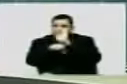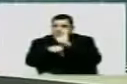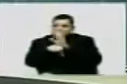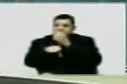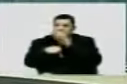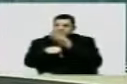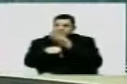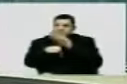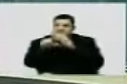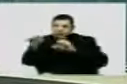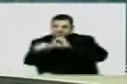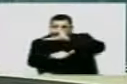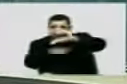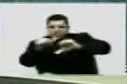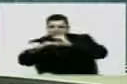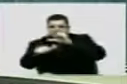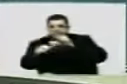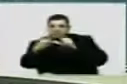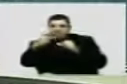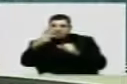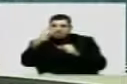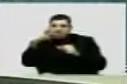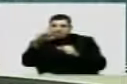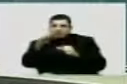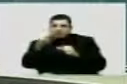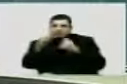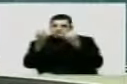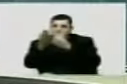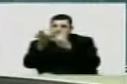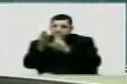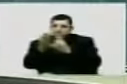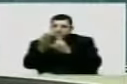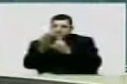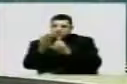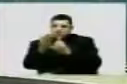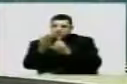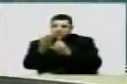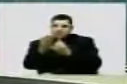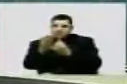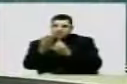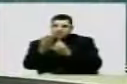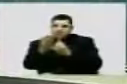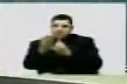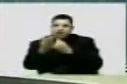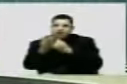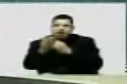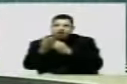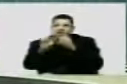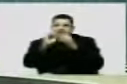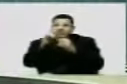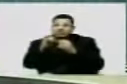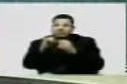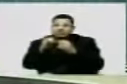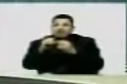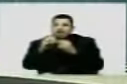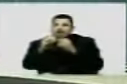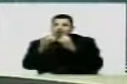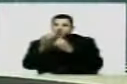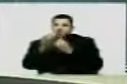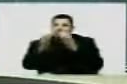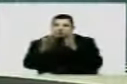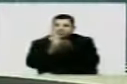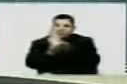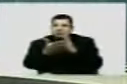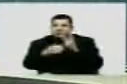estados. Transforma imposto em contribuição, malandramente. Porque se é imposto, tem